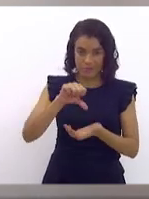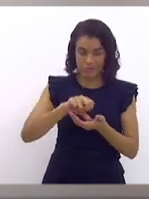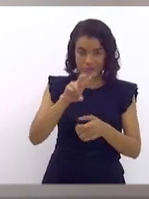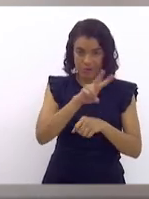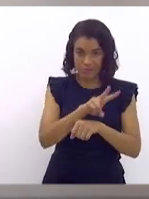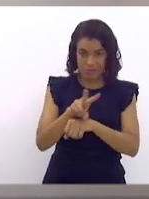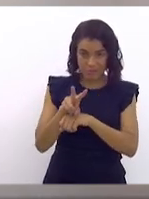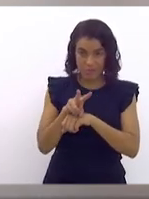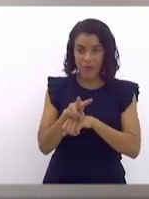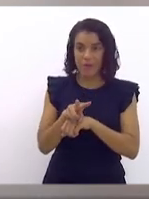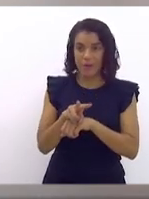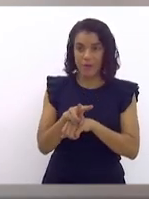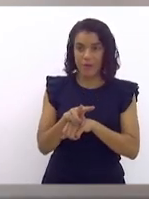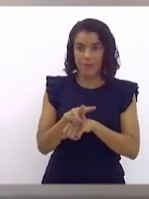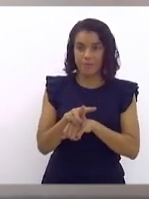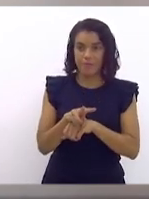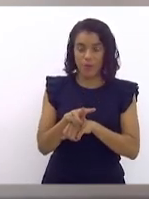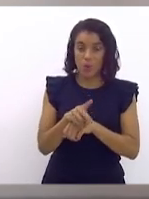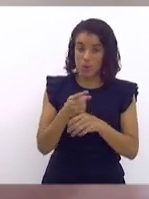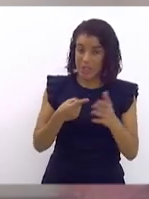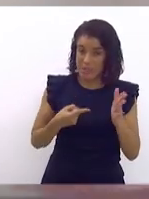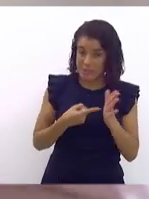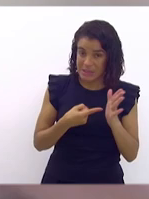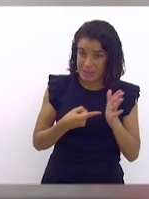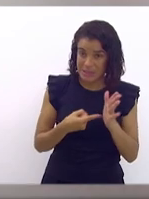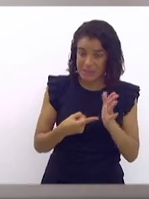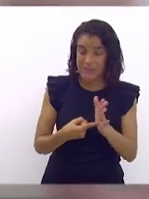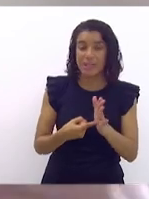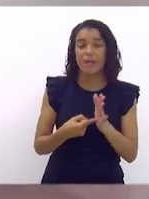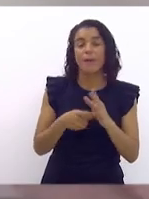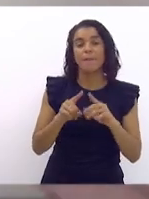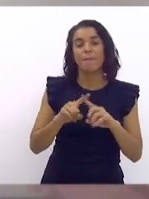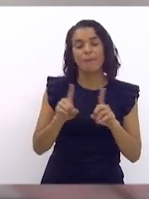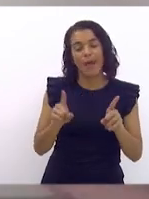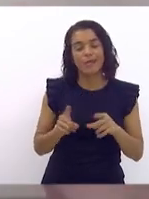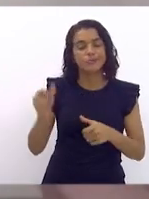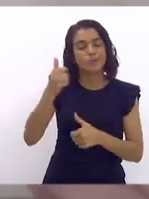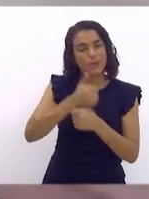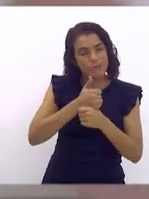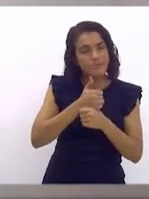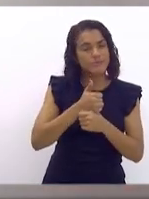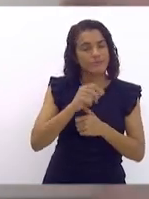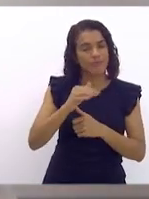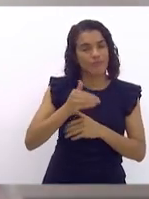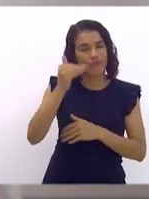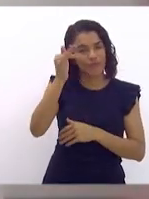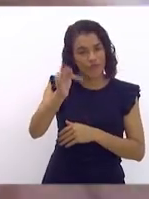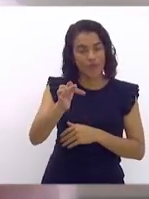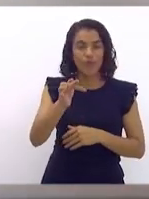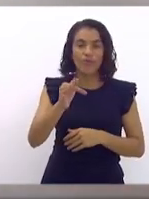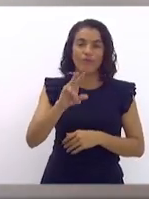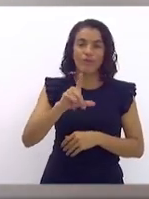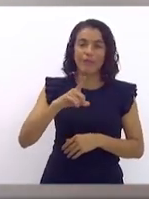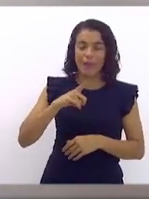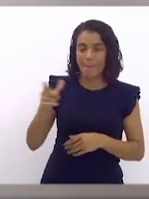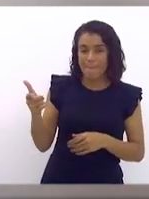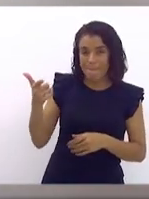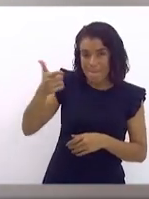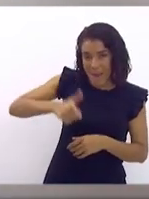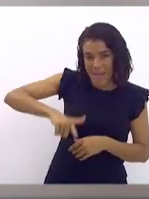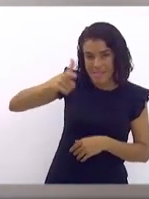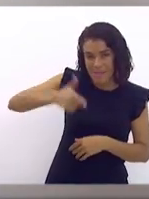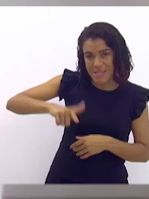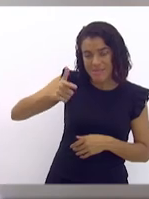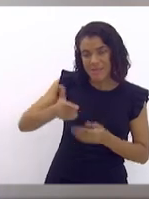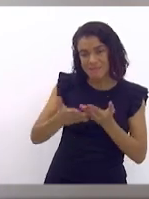nosso recorte está sendo o das denúncias, mas no nosso repositório a gente pretende que tenham também essas outras pesquisas que aí não